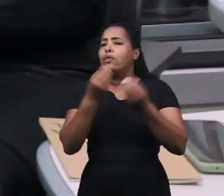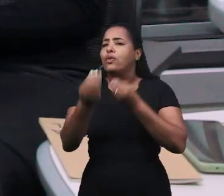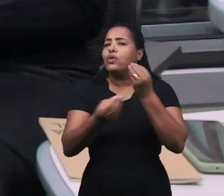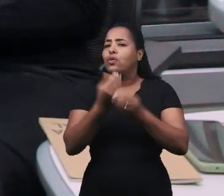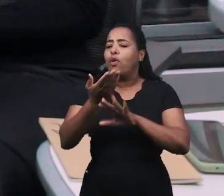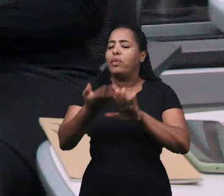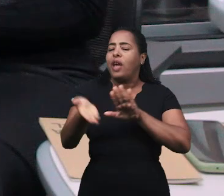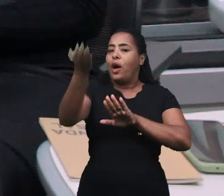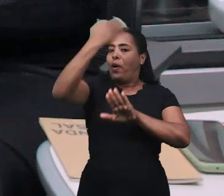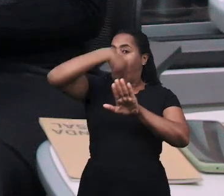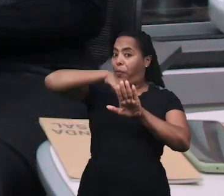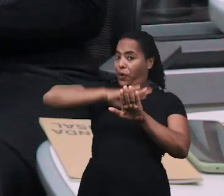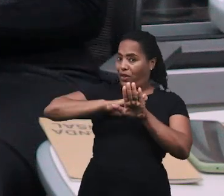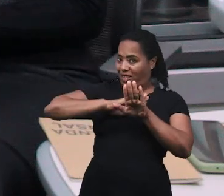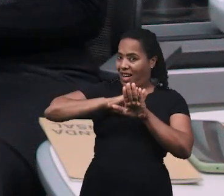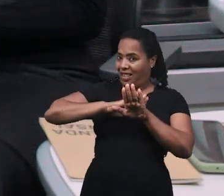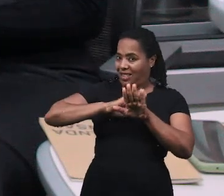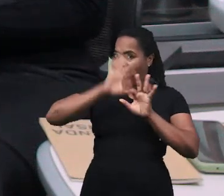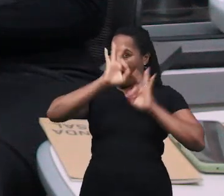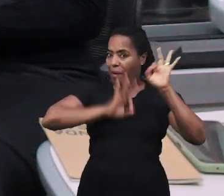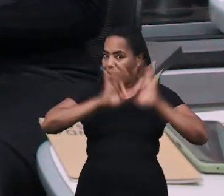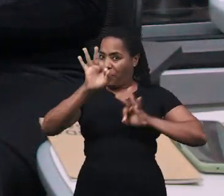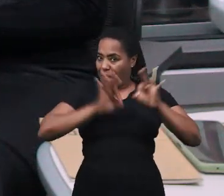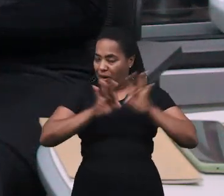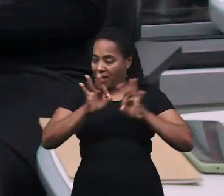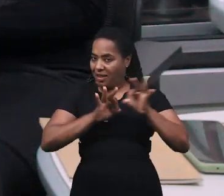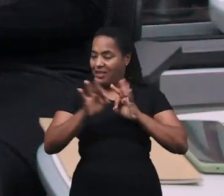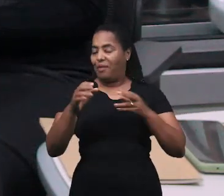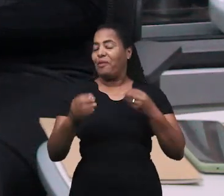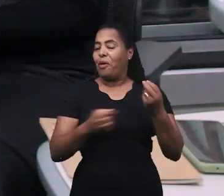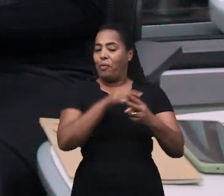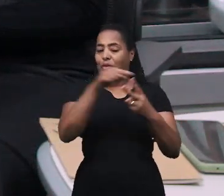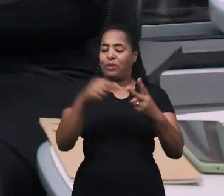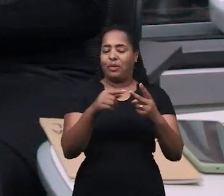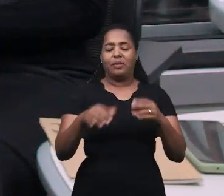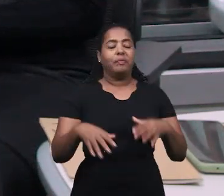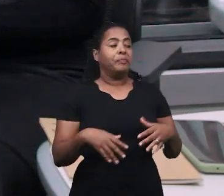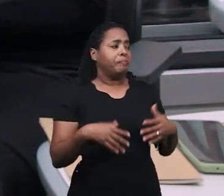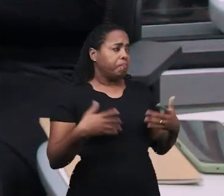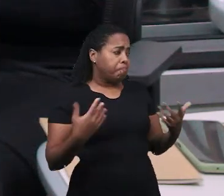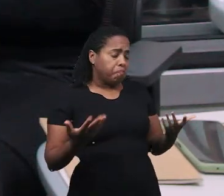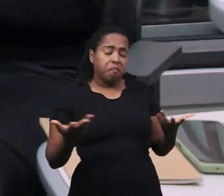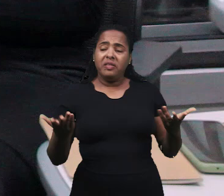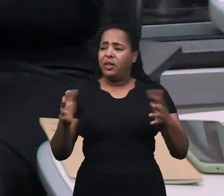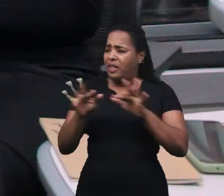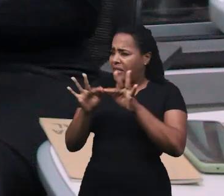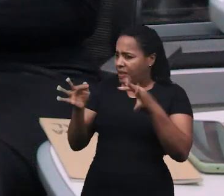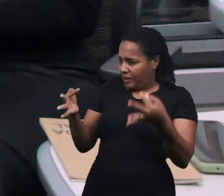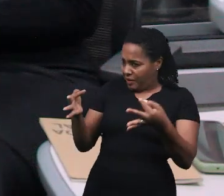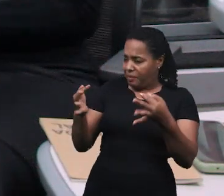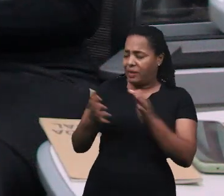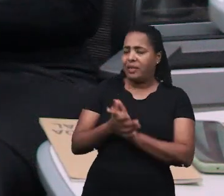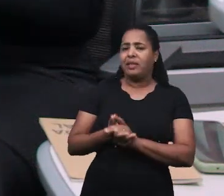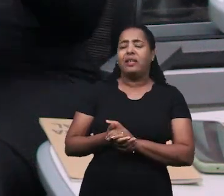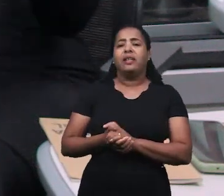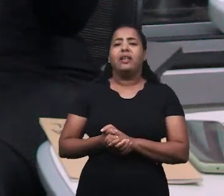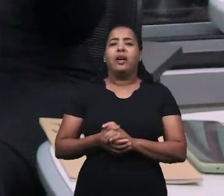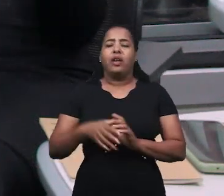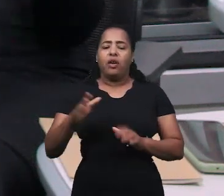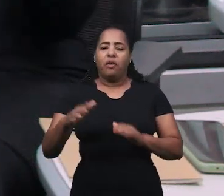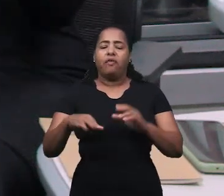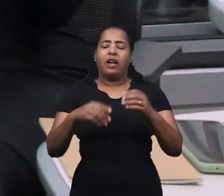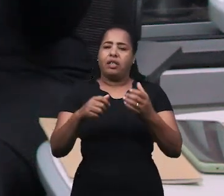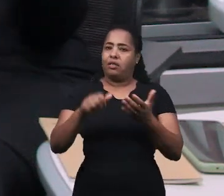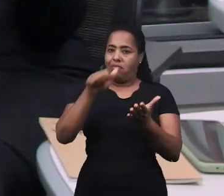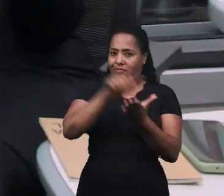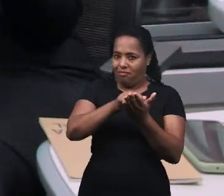como é que são os bastidores do planejamento e da execução desses dois quadros. Então, é bem simples. Eu pego o mês,